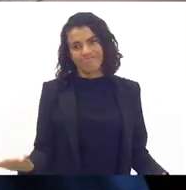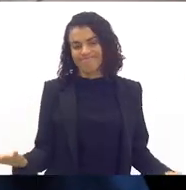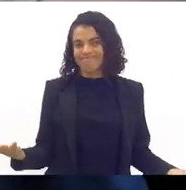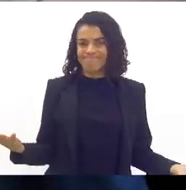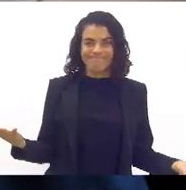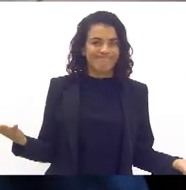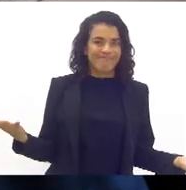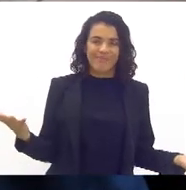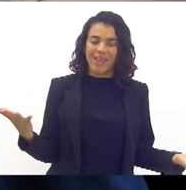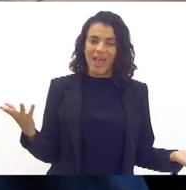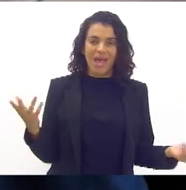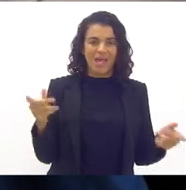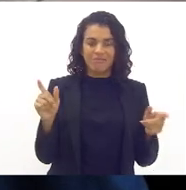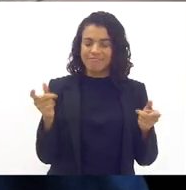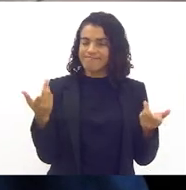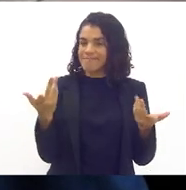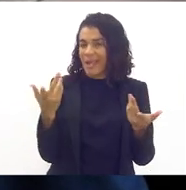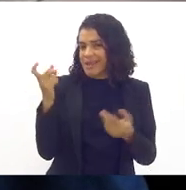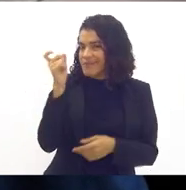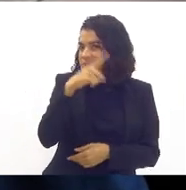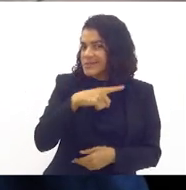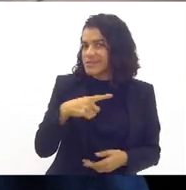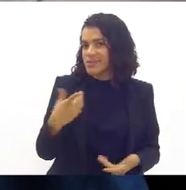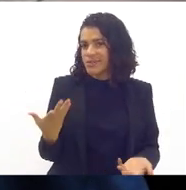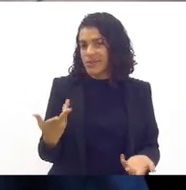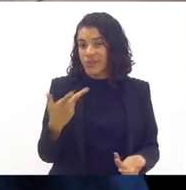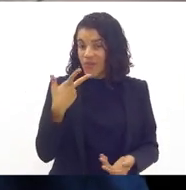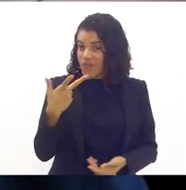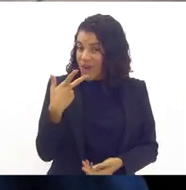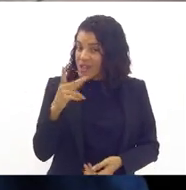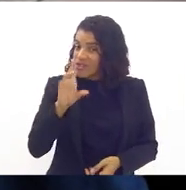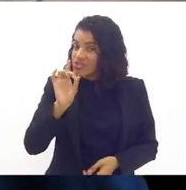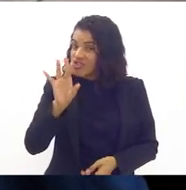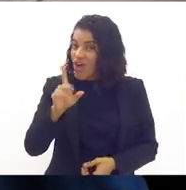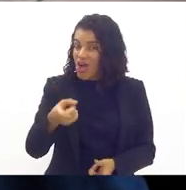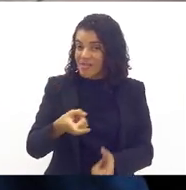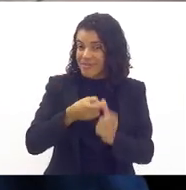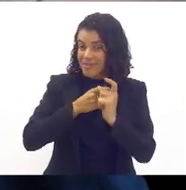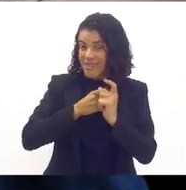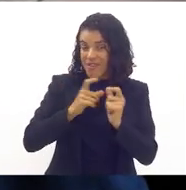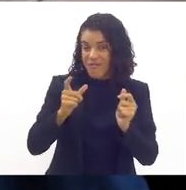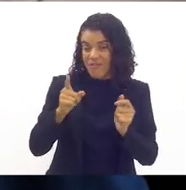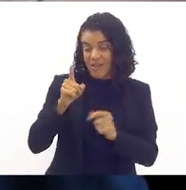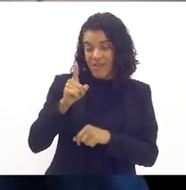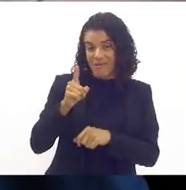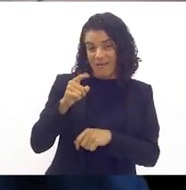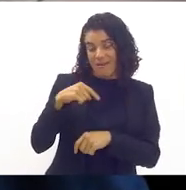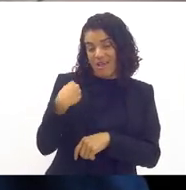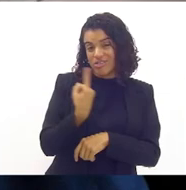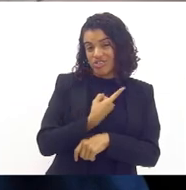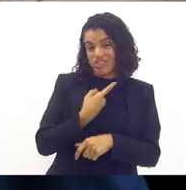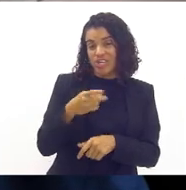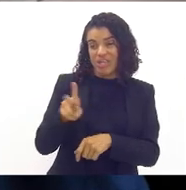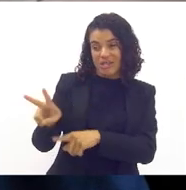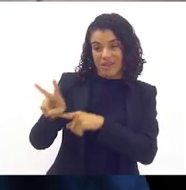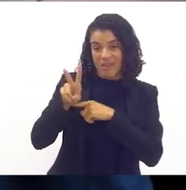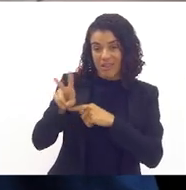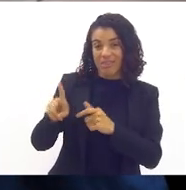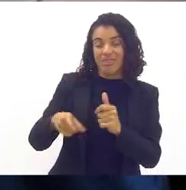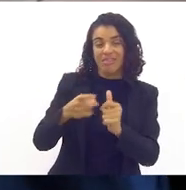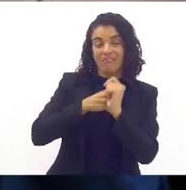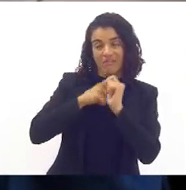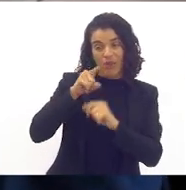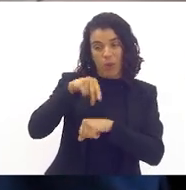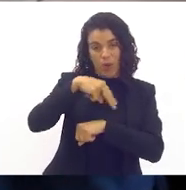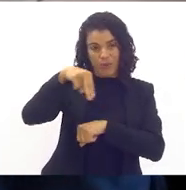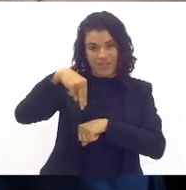É alarmante. Alarmante. Eu estou falando só a dívida para a União, não estou entrando com a dívida interna, a dívida externa, só